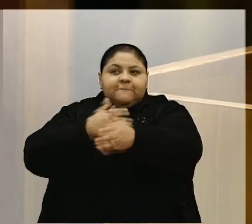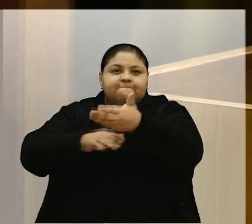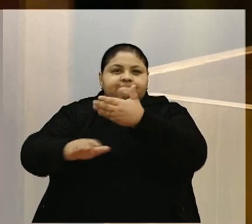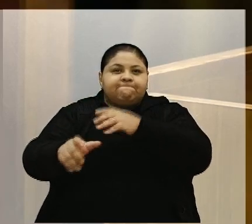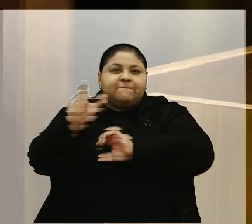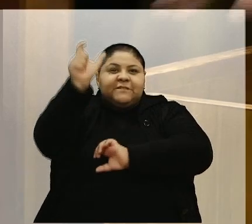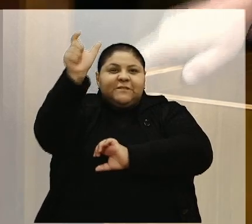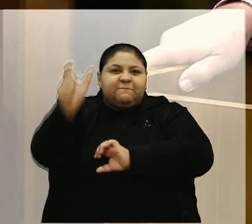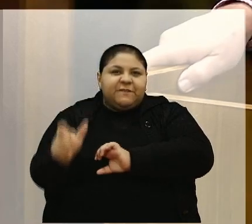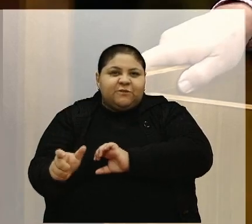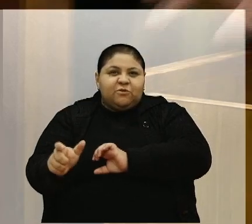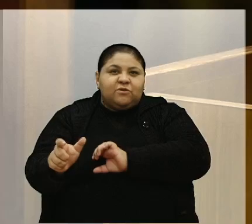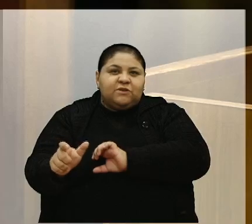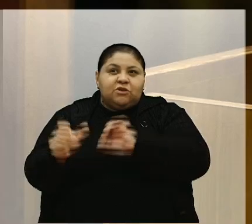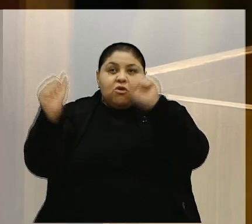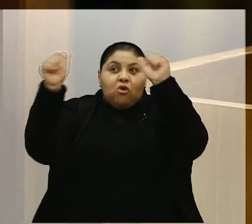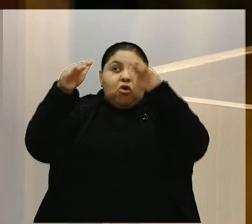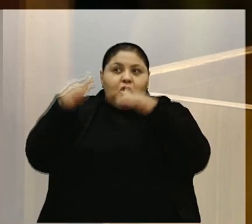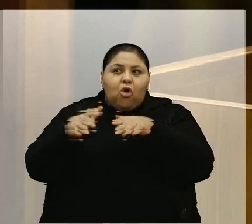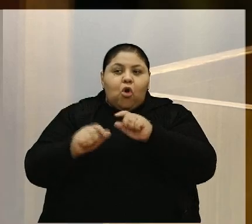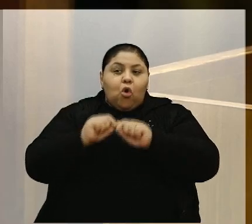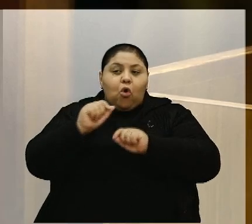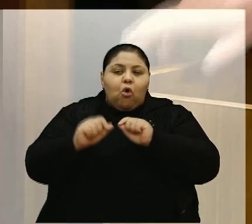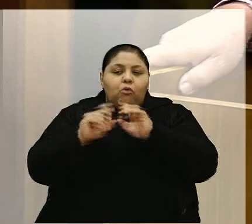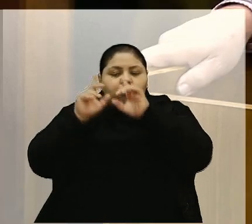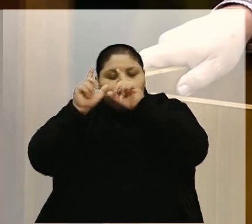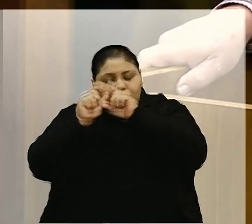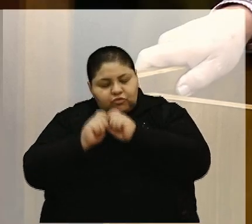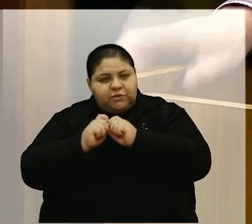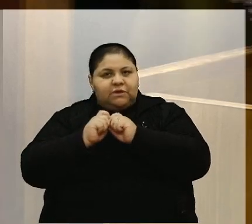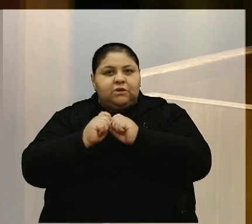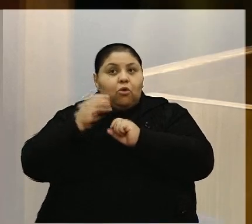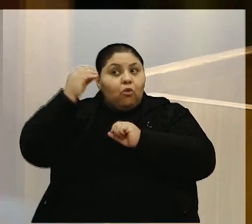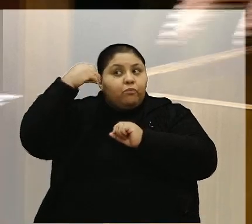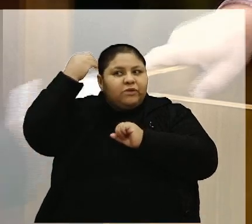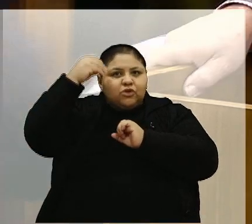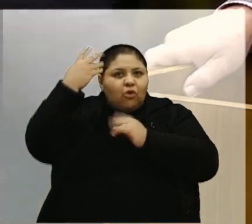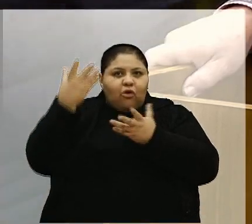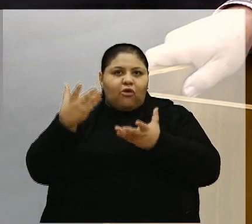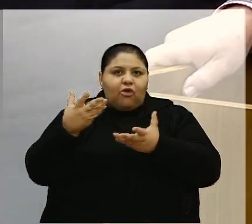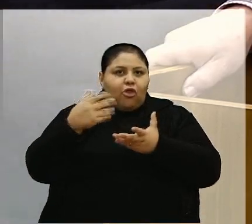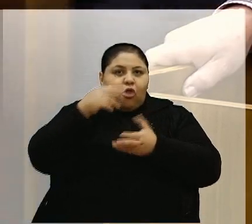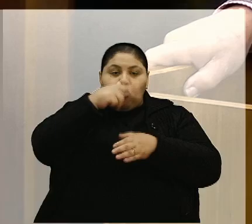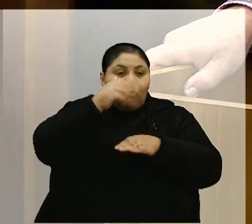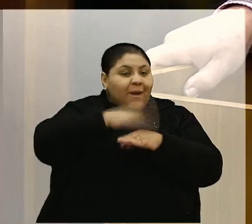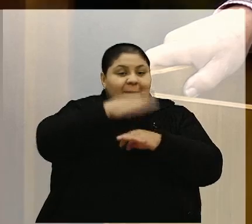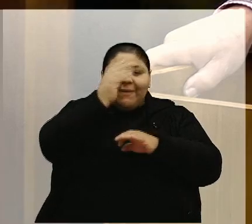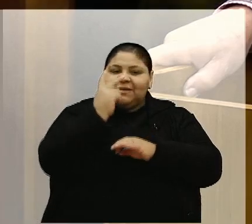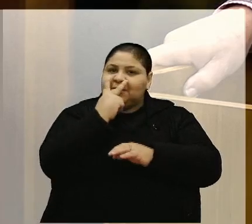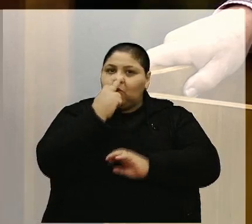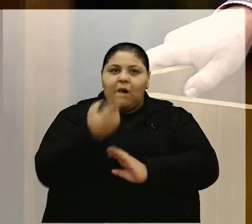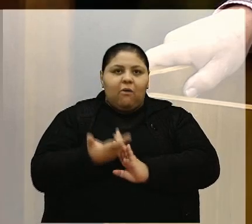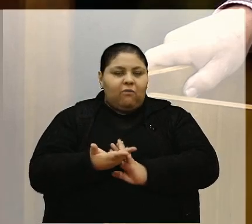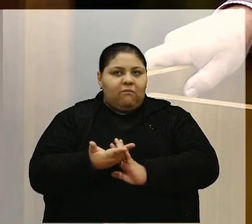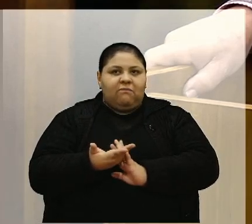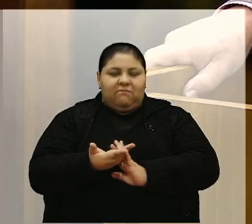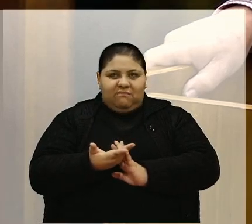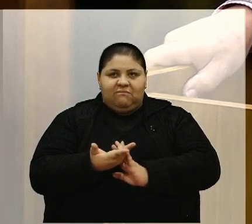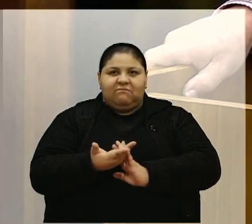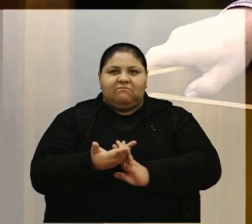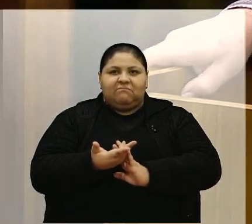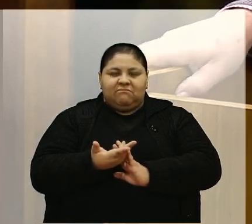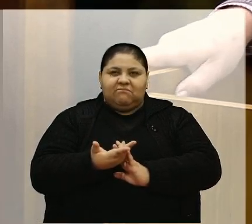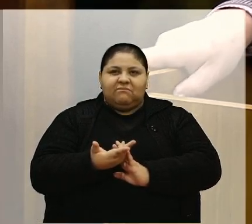chove, como é que vai dormir? O psicológico dessas pessoas nunca mais vai ser igual. E